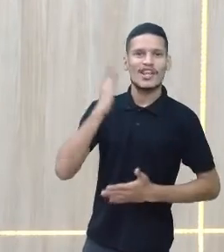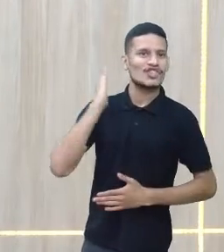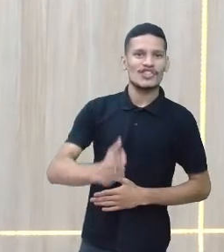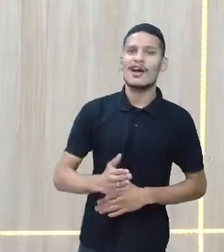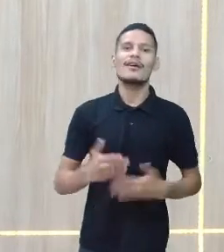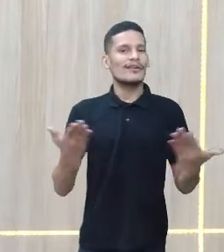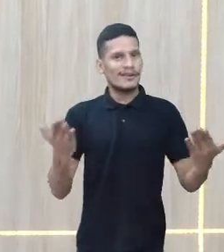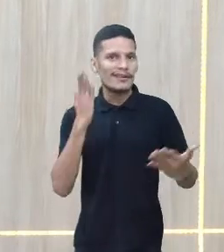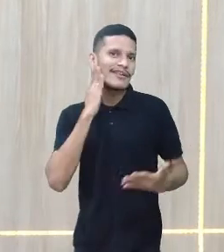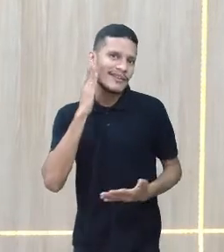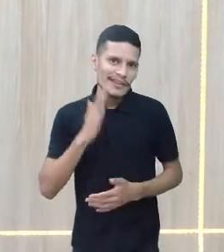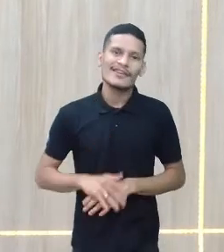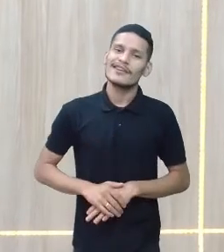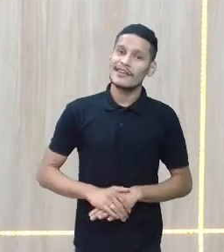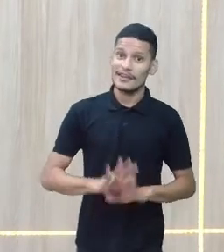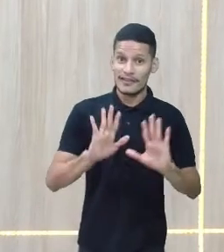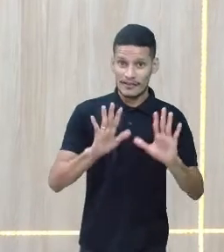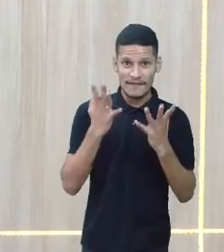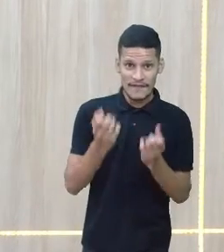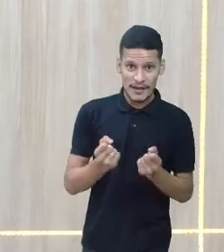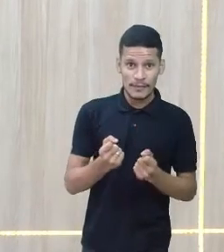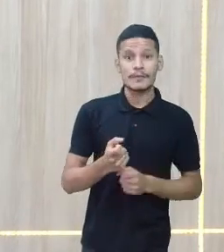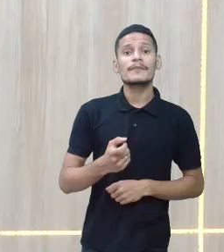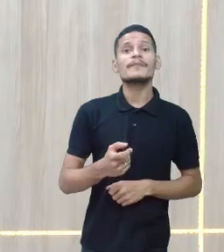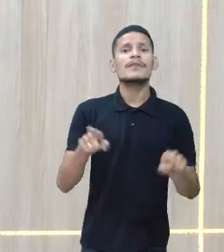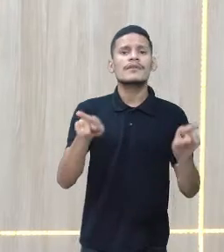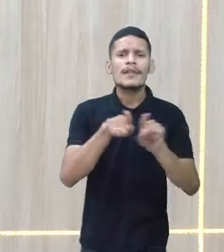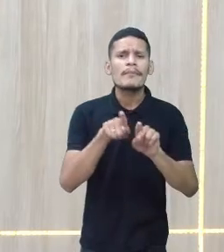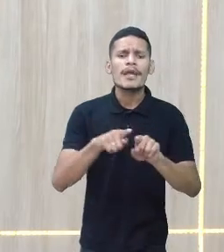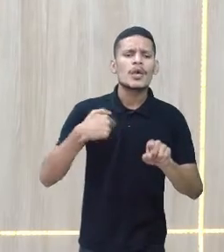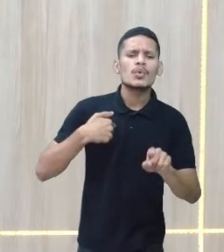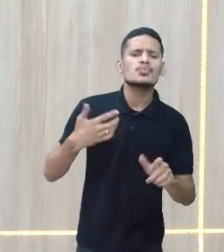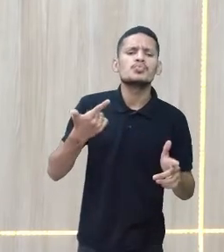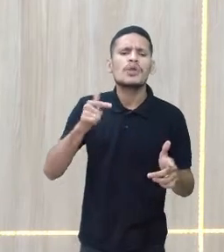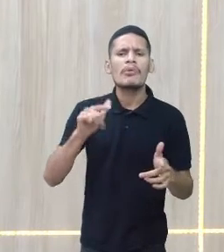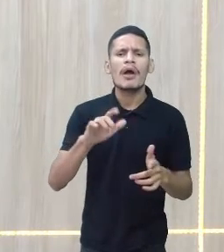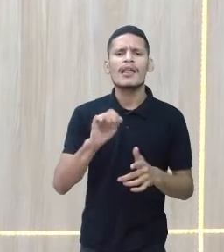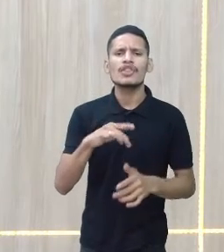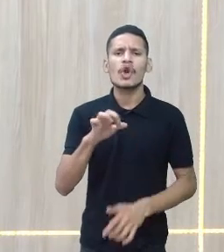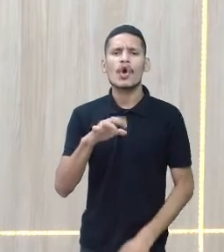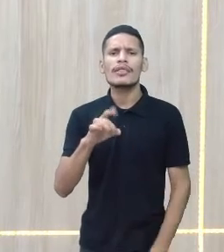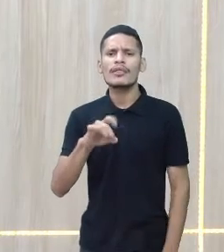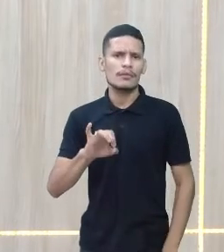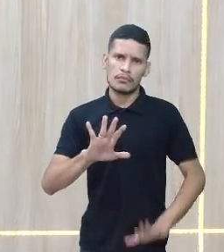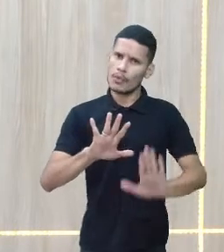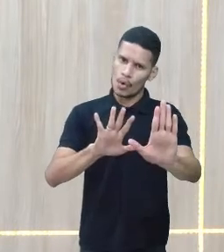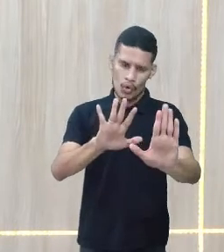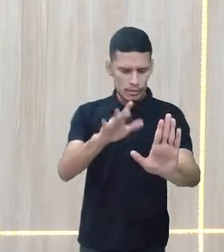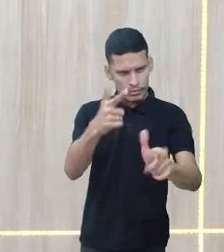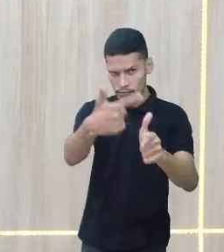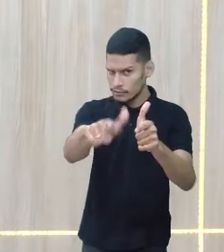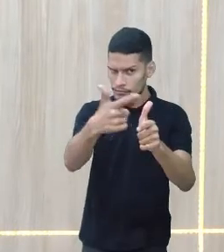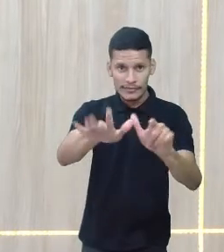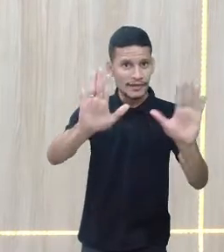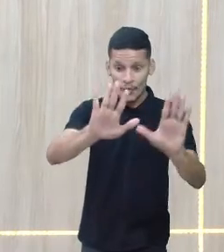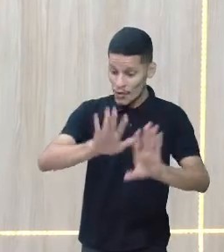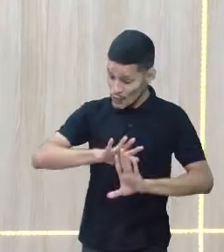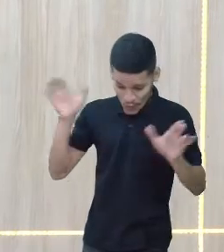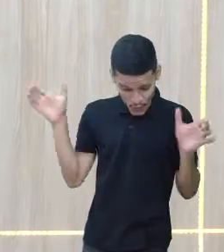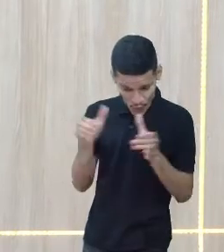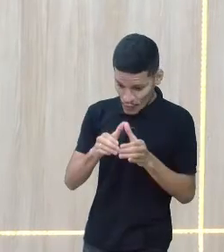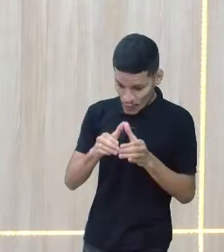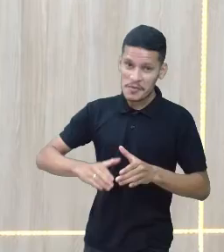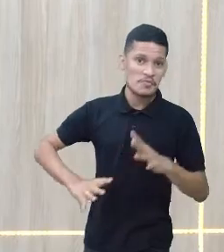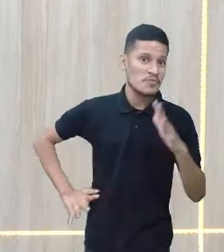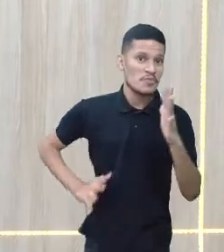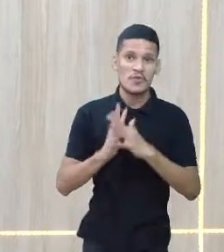sabe, mas vamos lá, né? Revo, eu não tenho um celular Android. Não tem problema. Essa equipe é caríssima